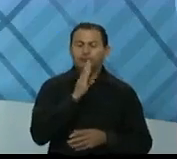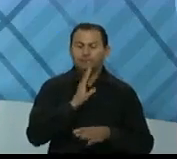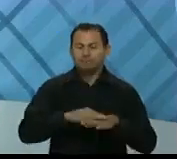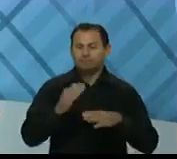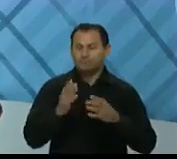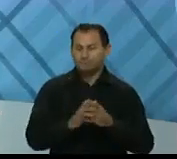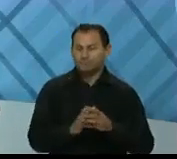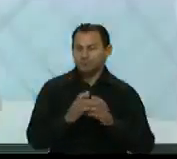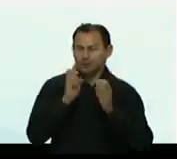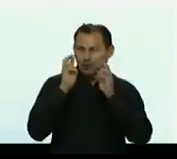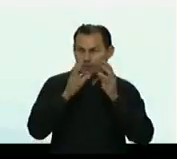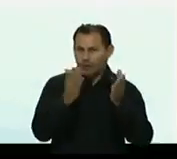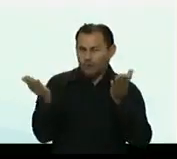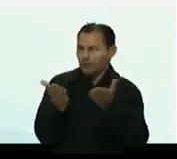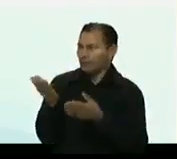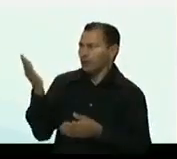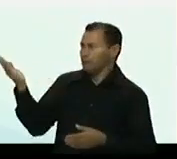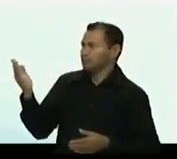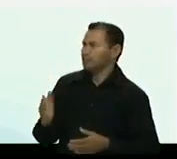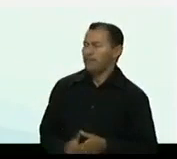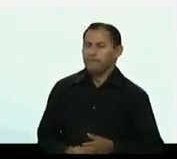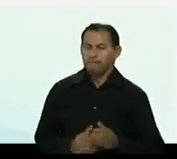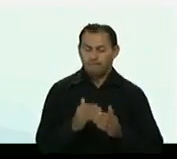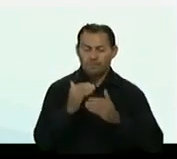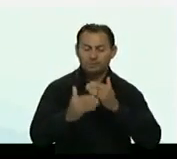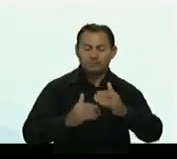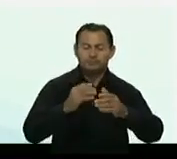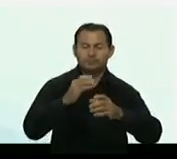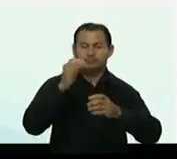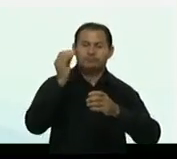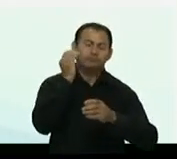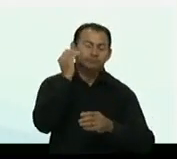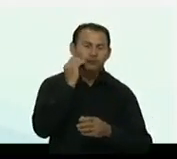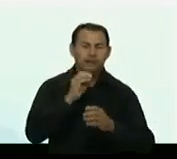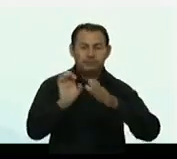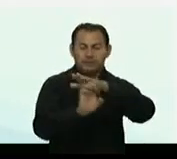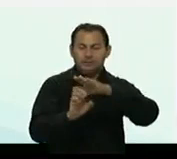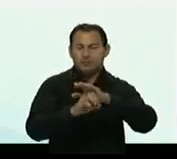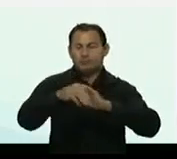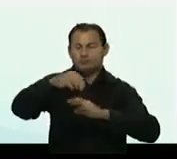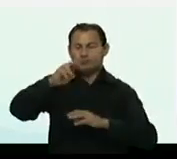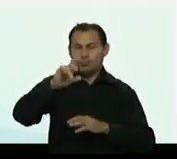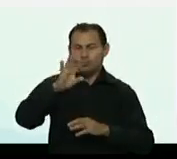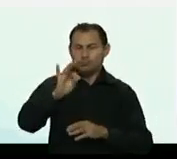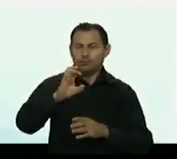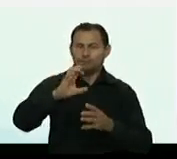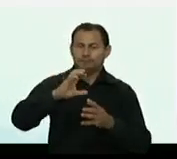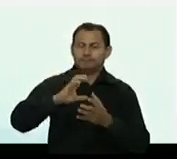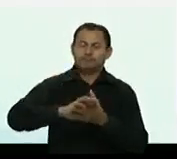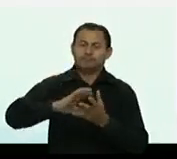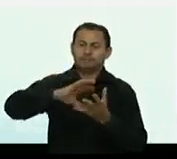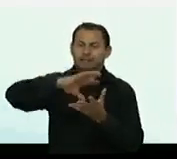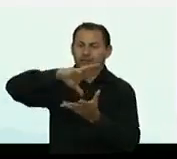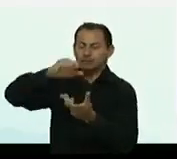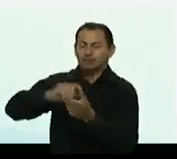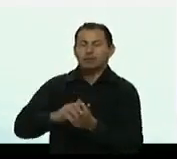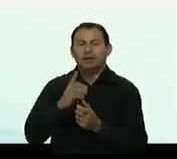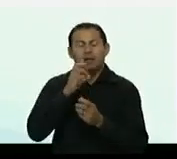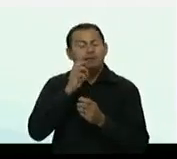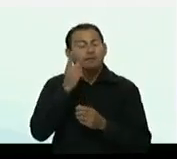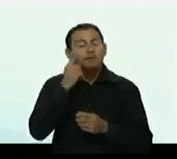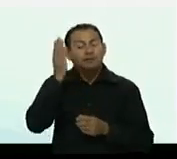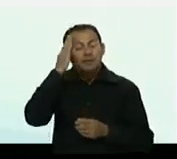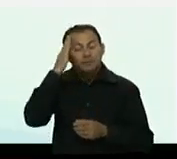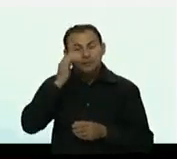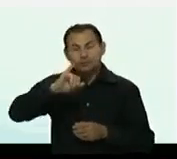situação. Então, vamos fazer isso agora. No processo seletivo, a empresa multinacional queria saber se João sabia resolver situações